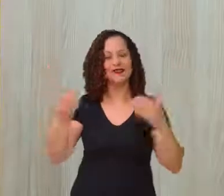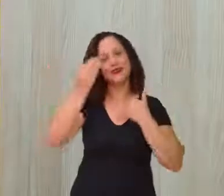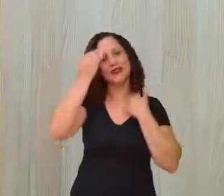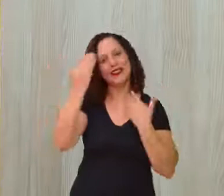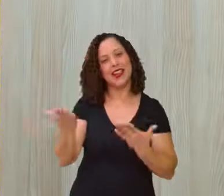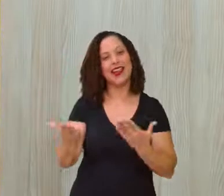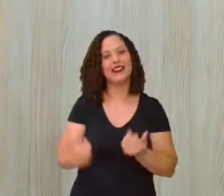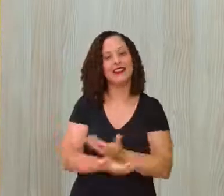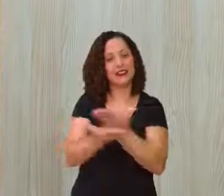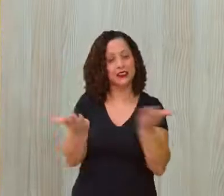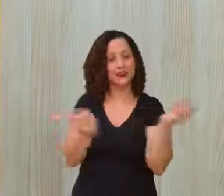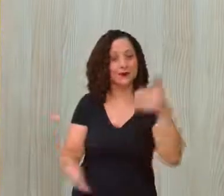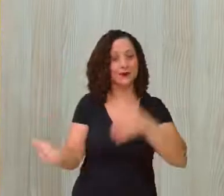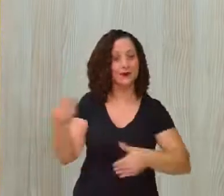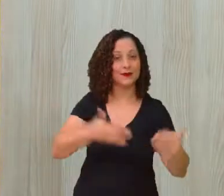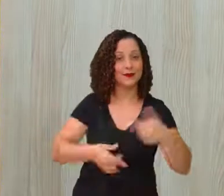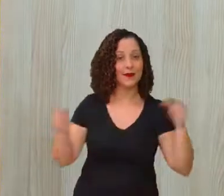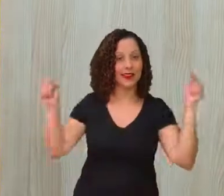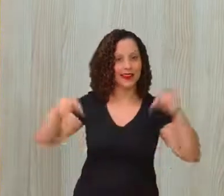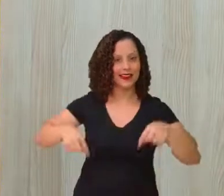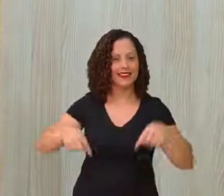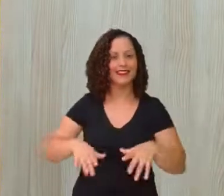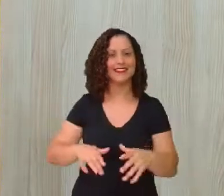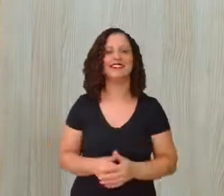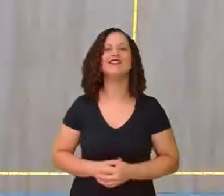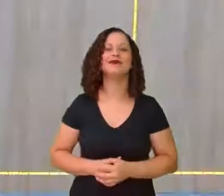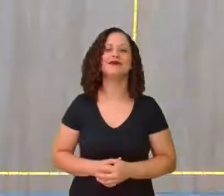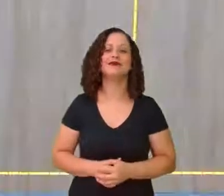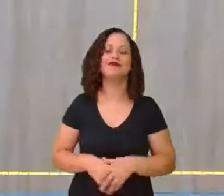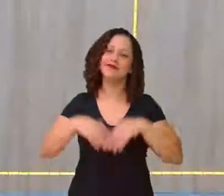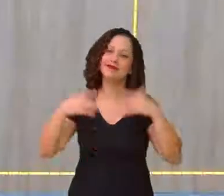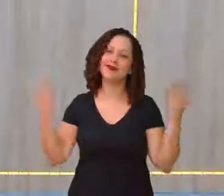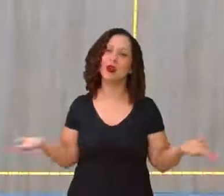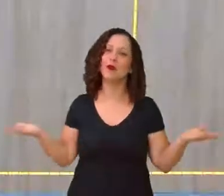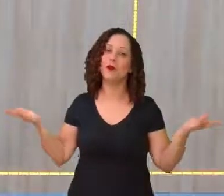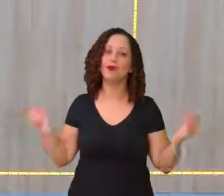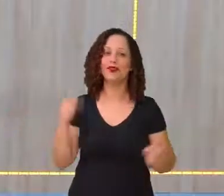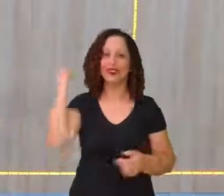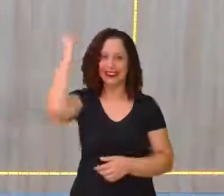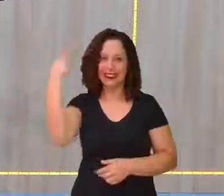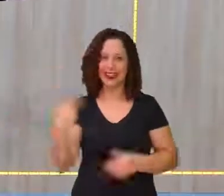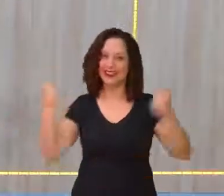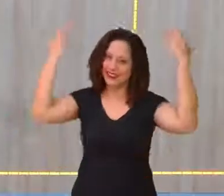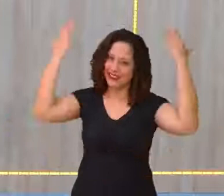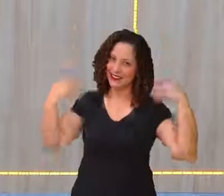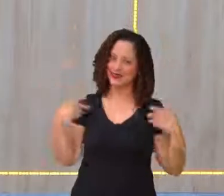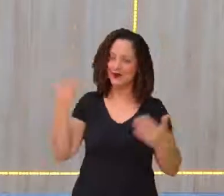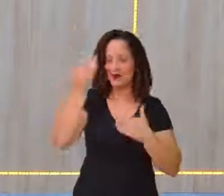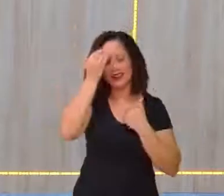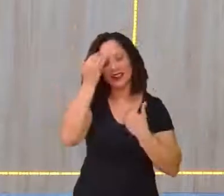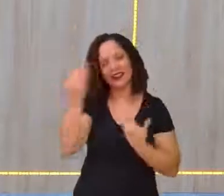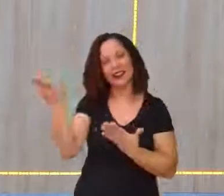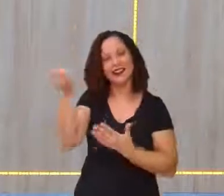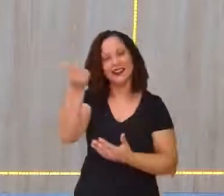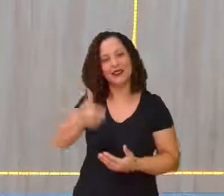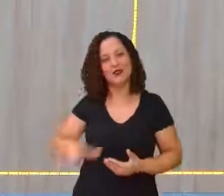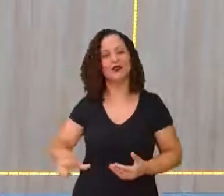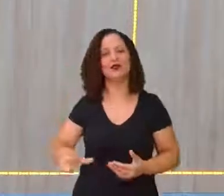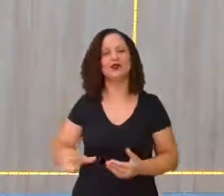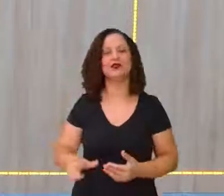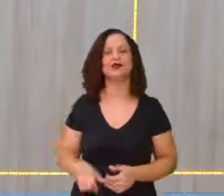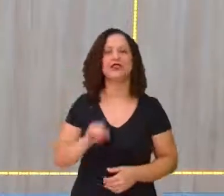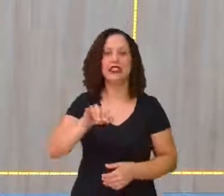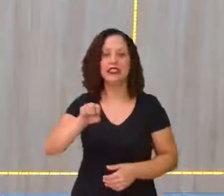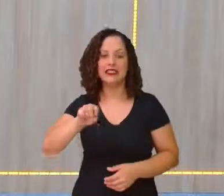viu, pela participação de vocês nessa aula maravilhosa. Então é isso, galera. Kézia, muito obrigado mais uma vez, né?